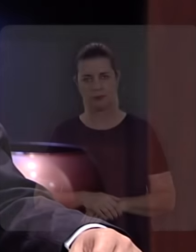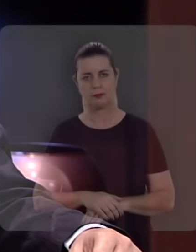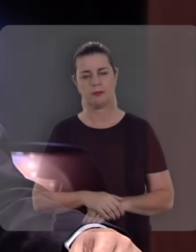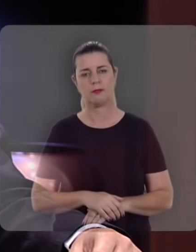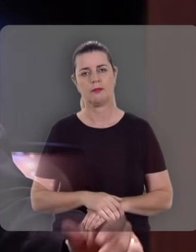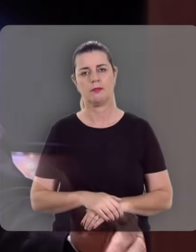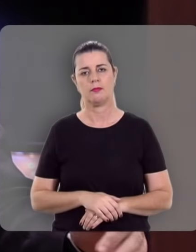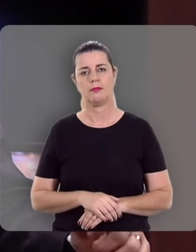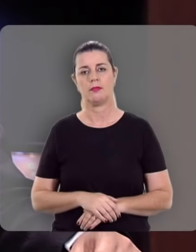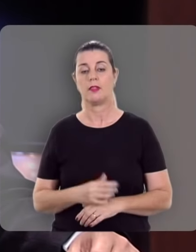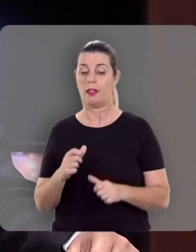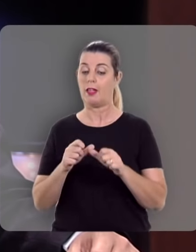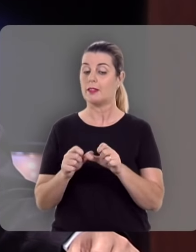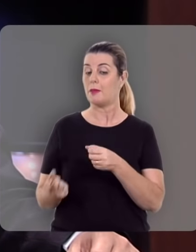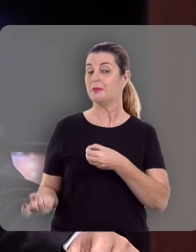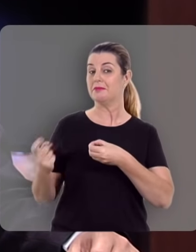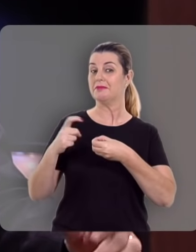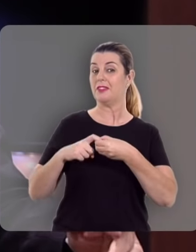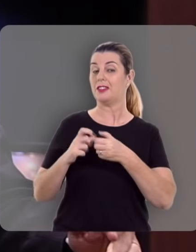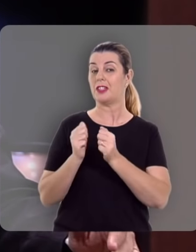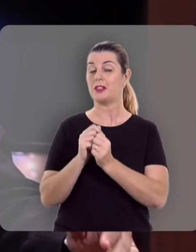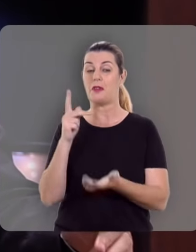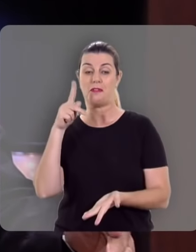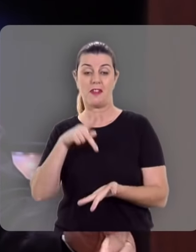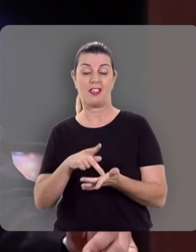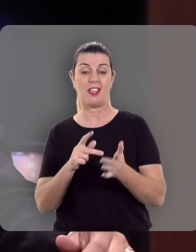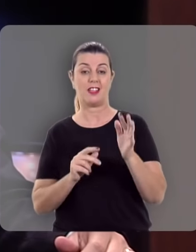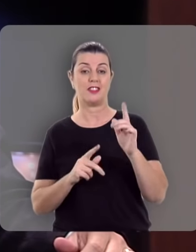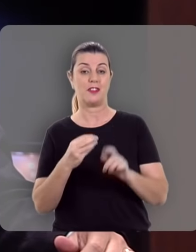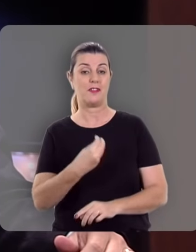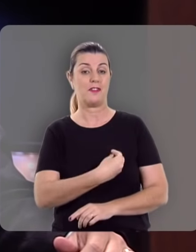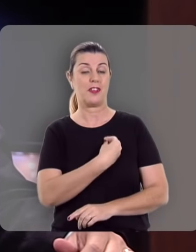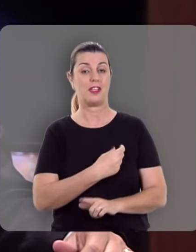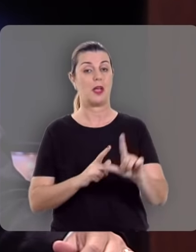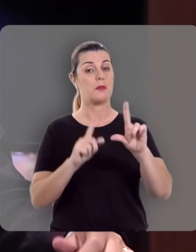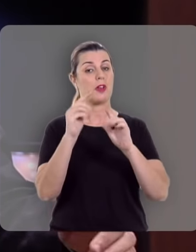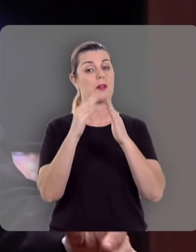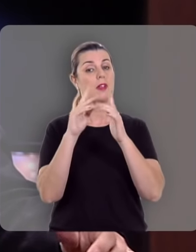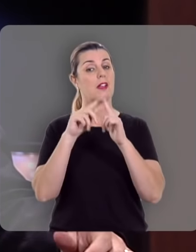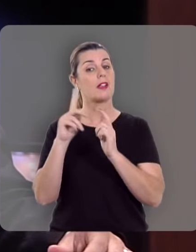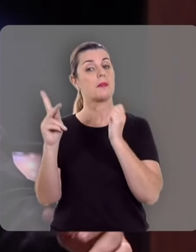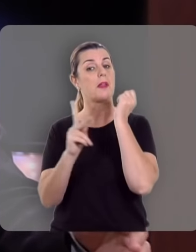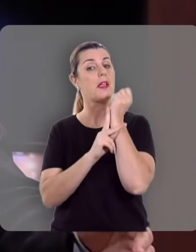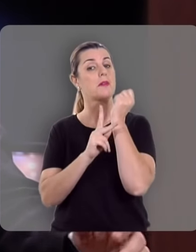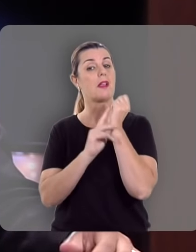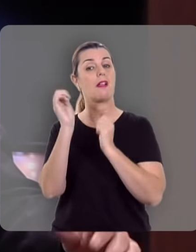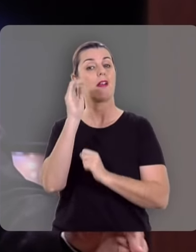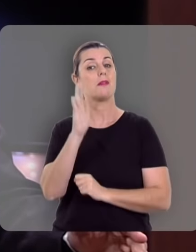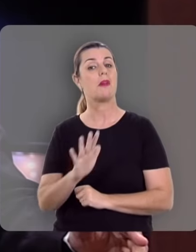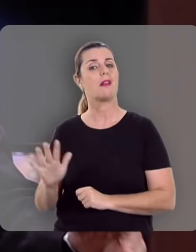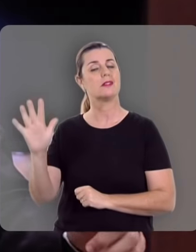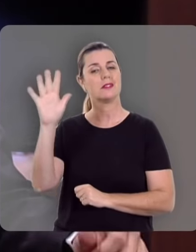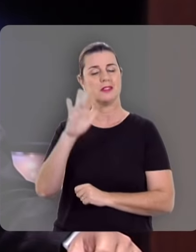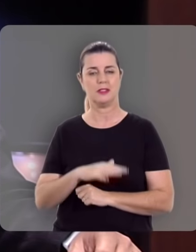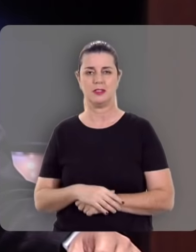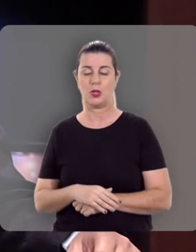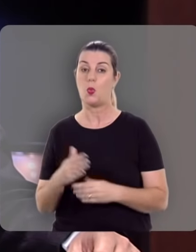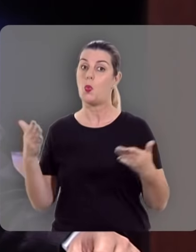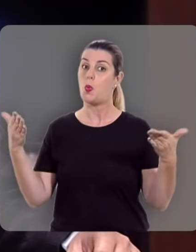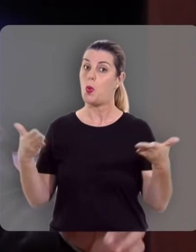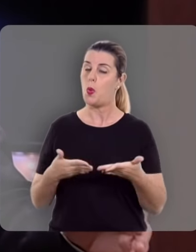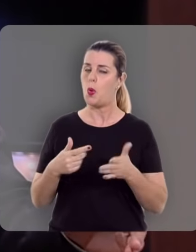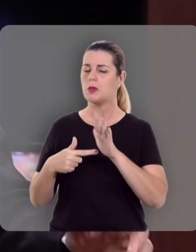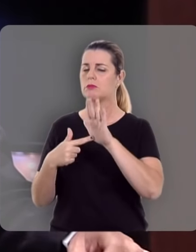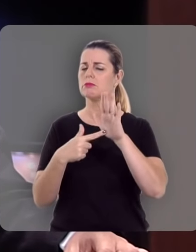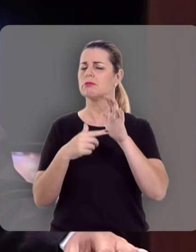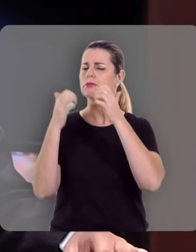Estamos de volta com Verdade e Vida, um programa da Igreja Presbiteriana do Brasil. Hoje, refletindo sobre a